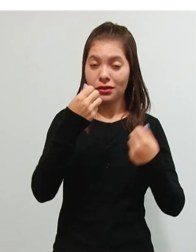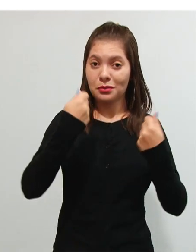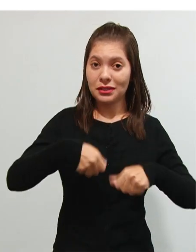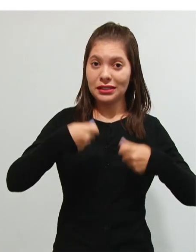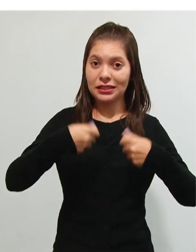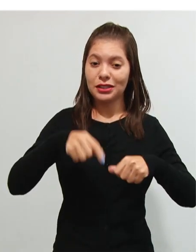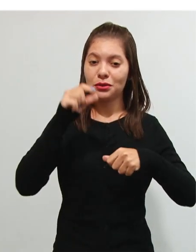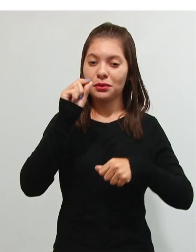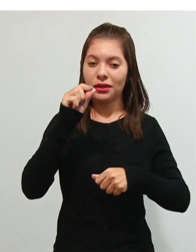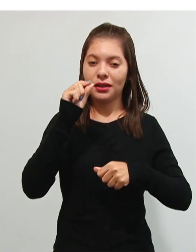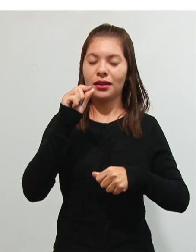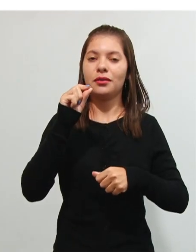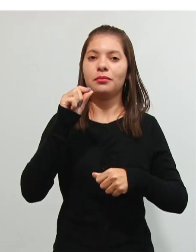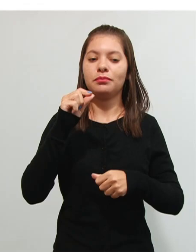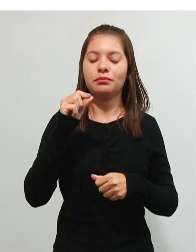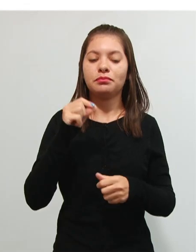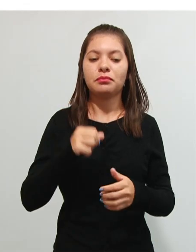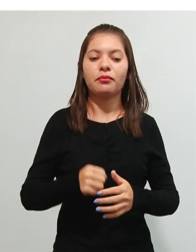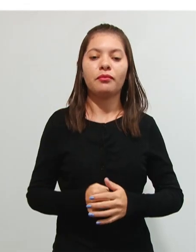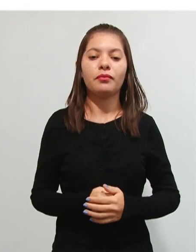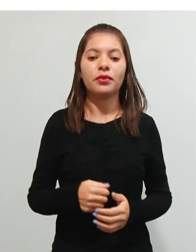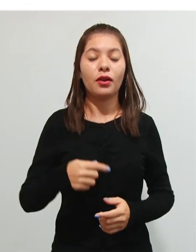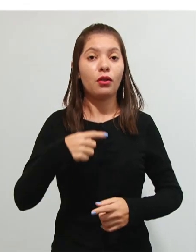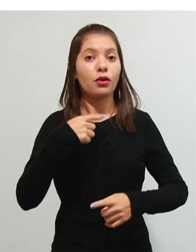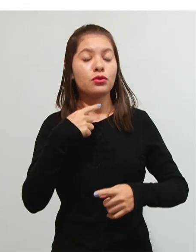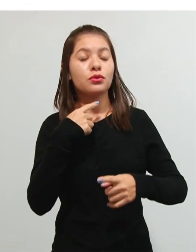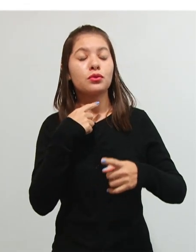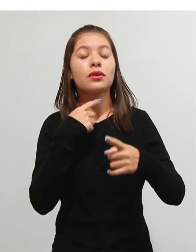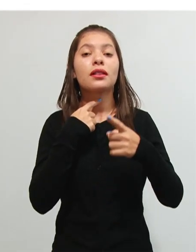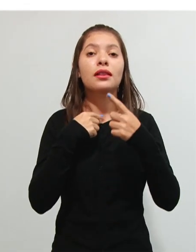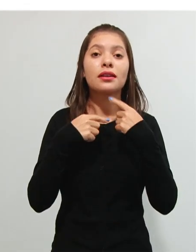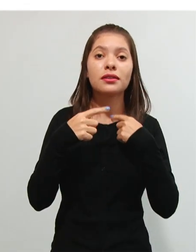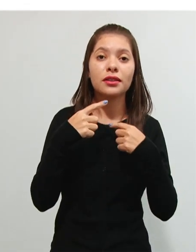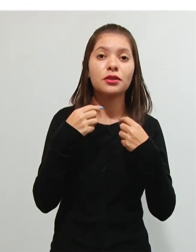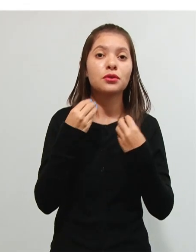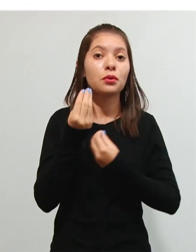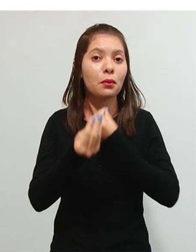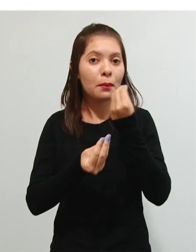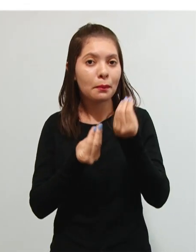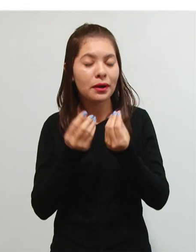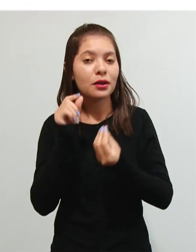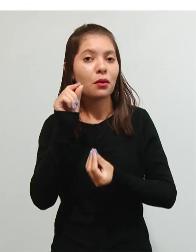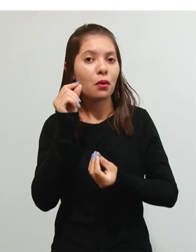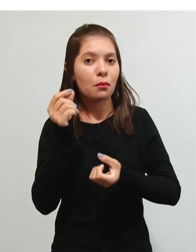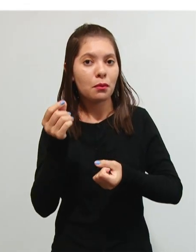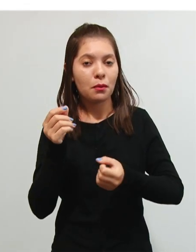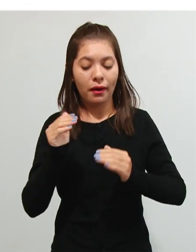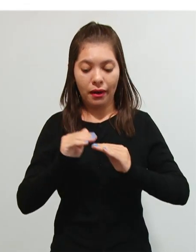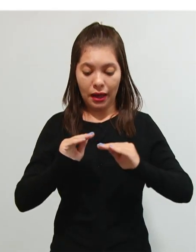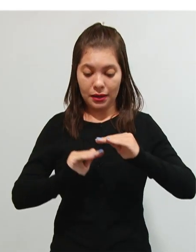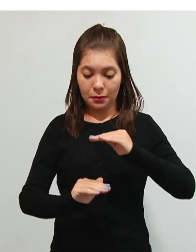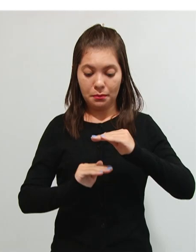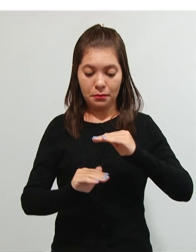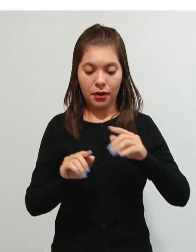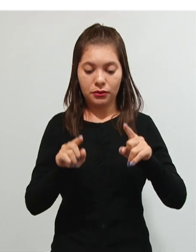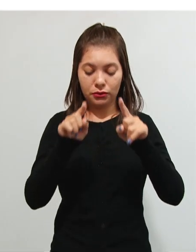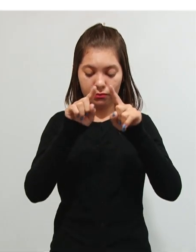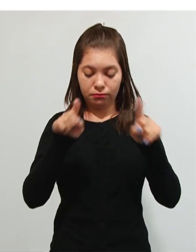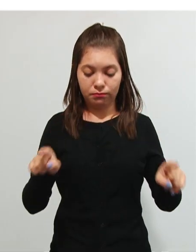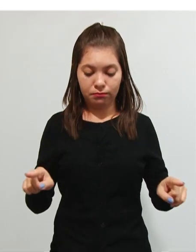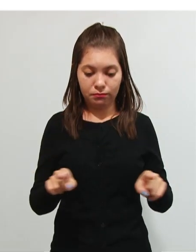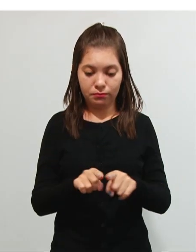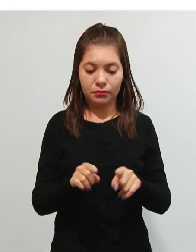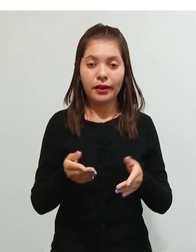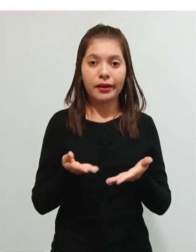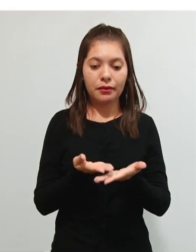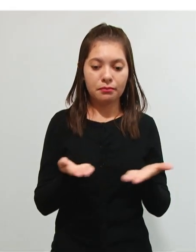a satisfação dos nossos desejos, elas começam da base da pirâmide até o topo, e há